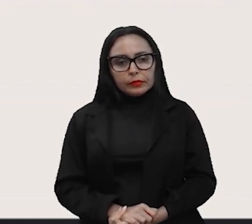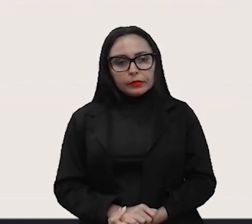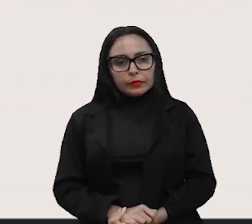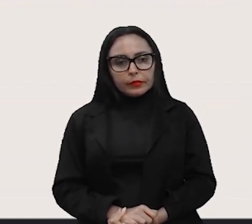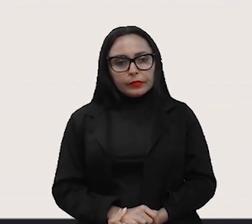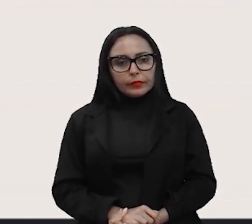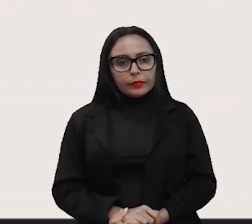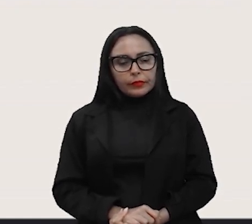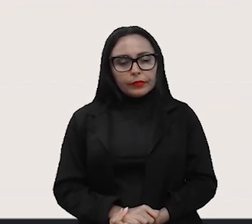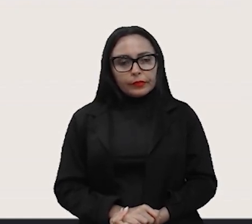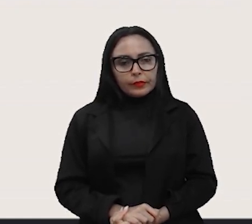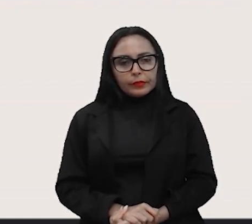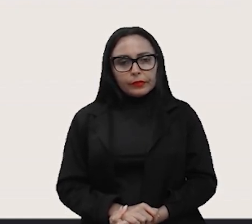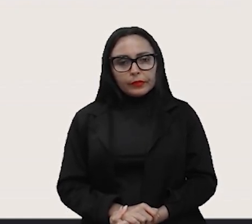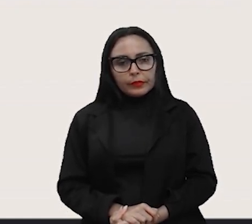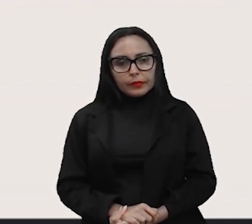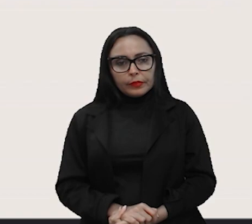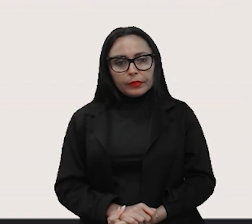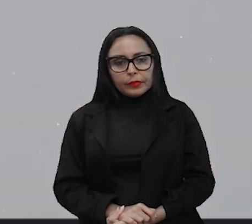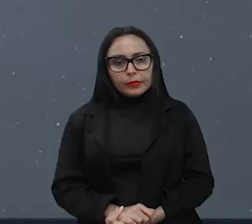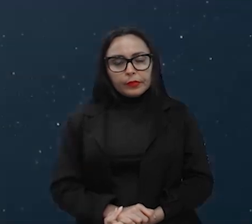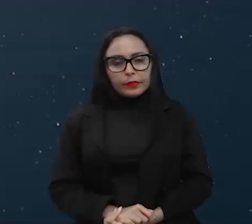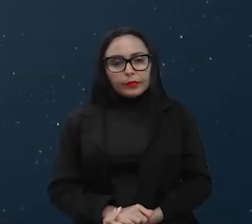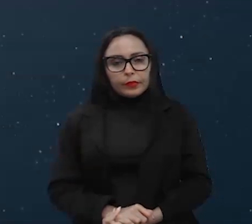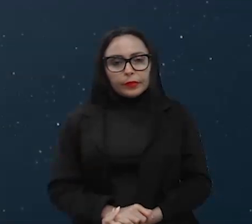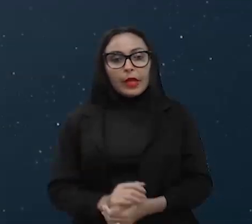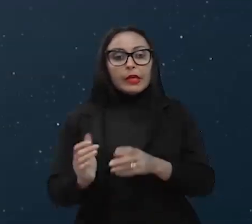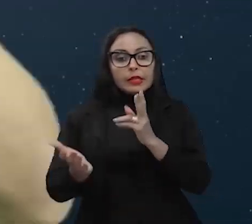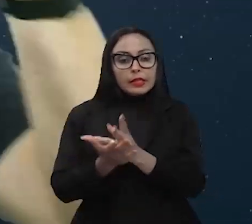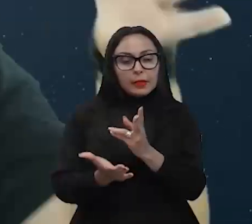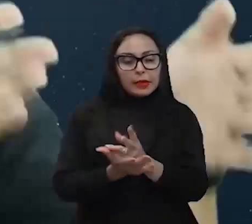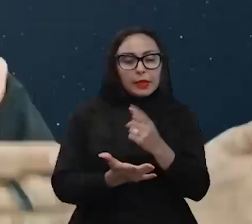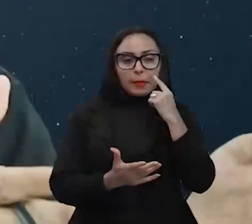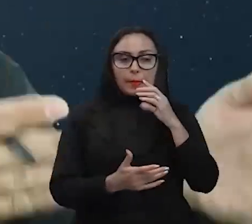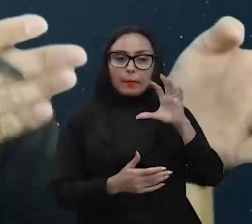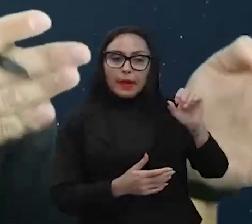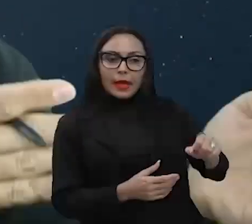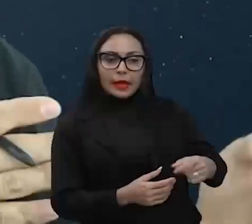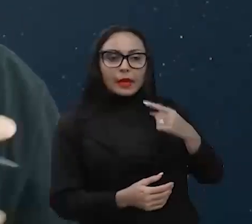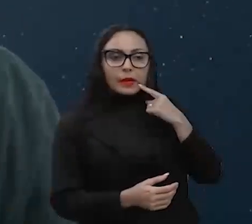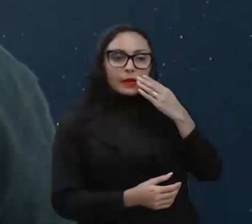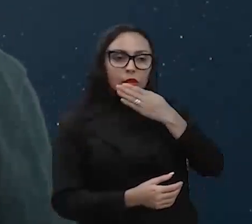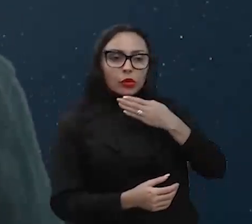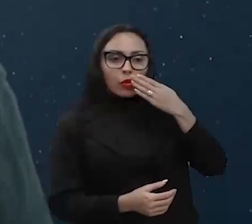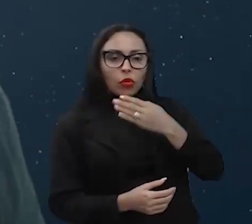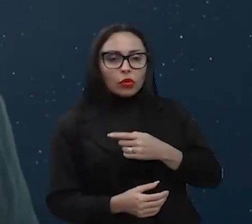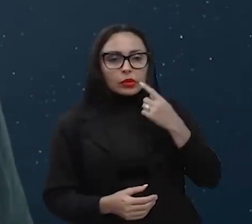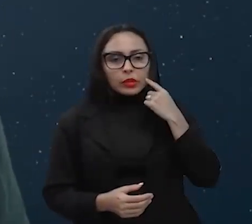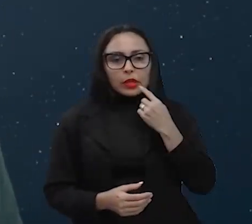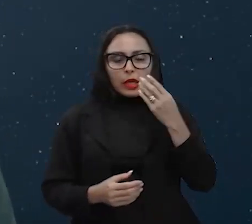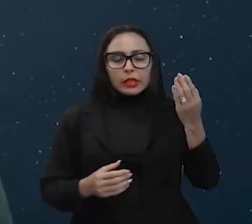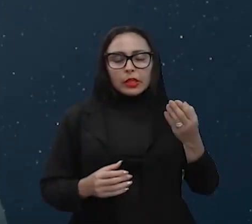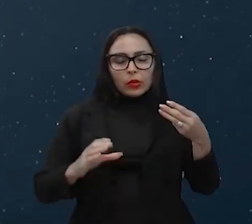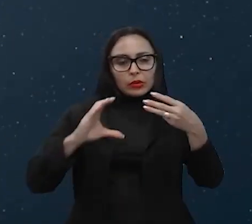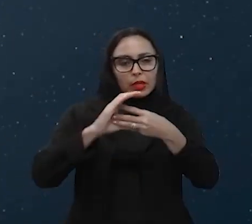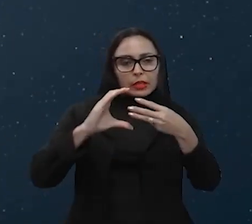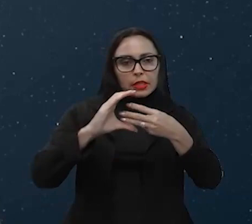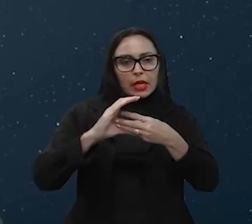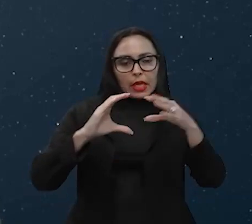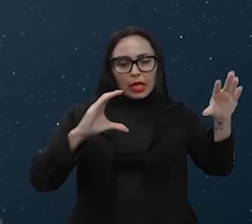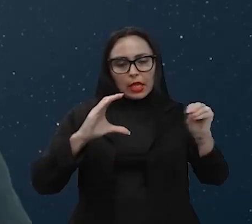Sempre quem pega a glicose do sangue e deposita nas células é a